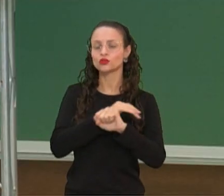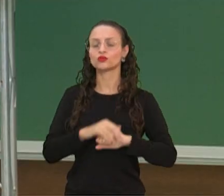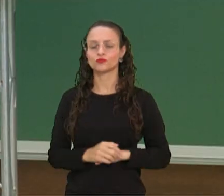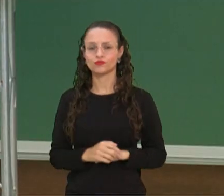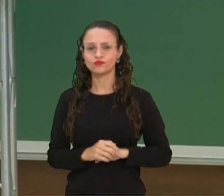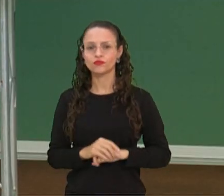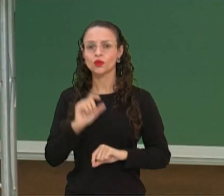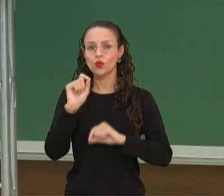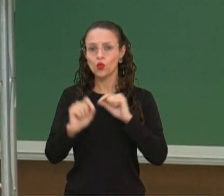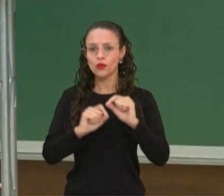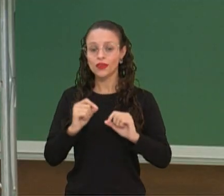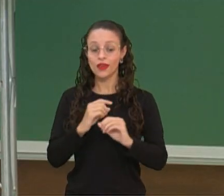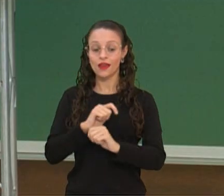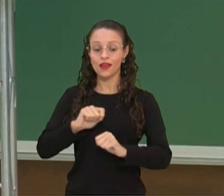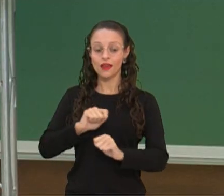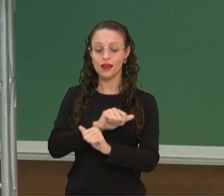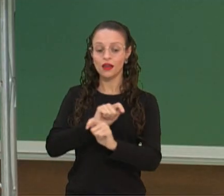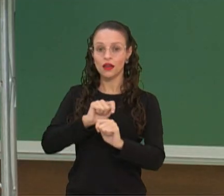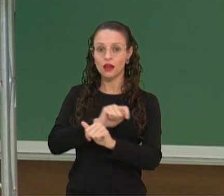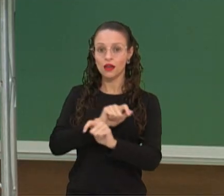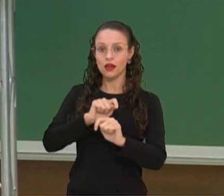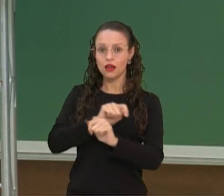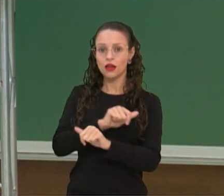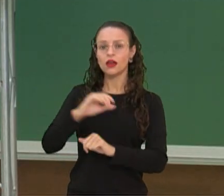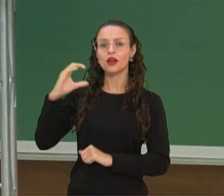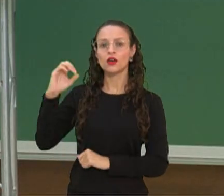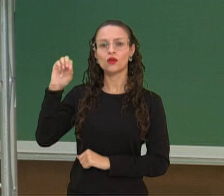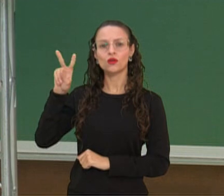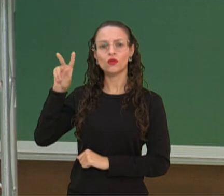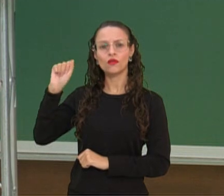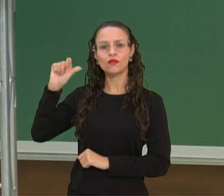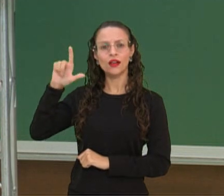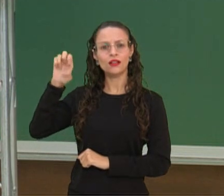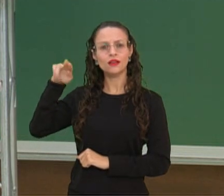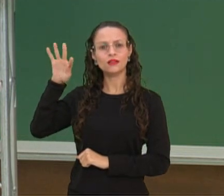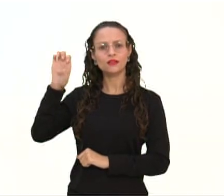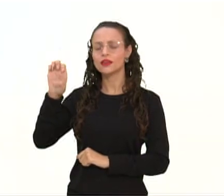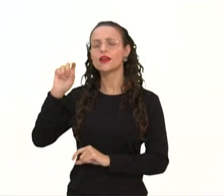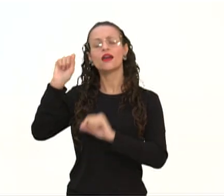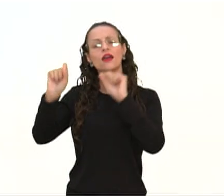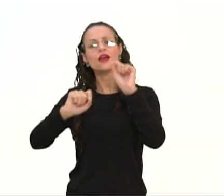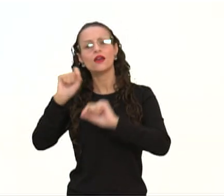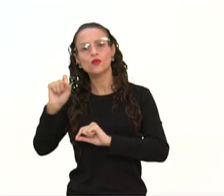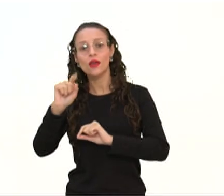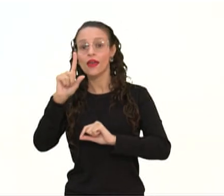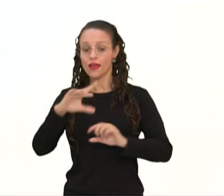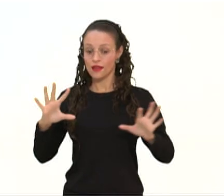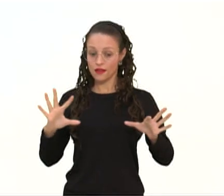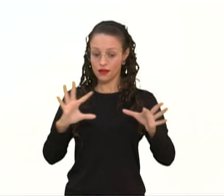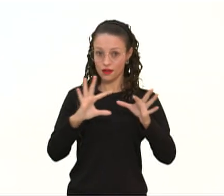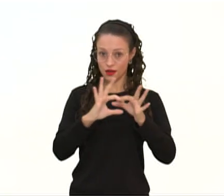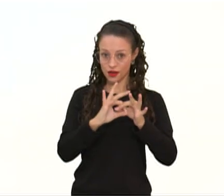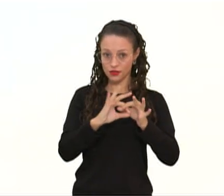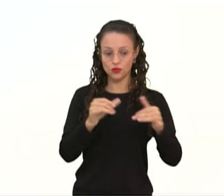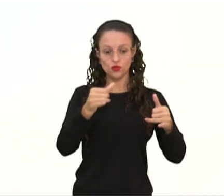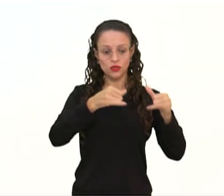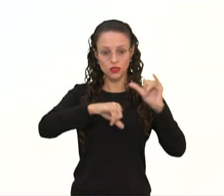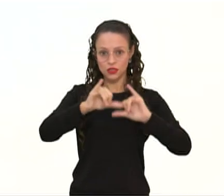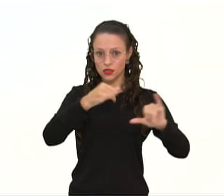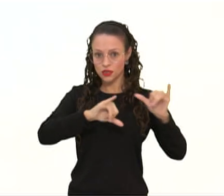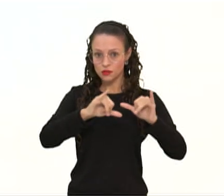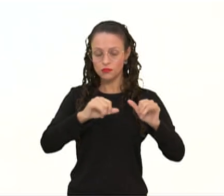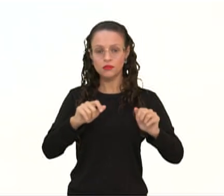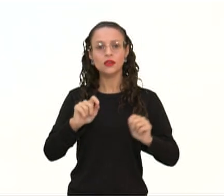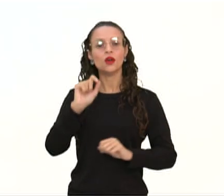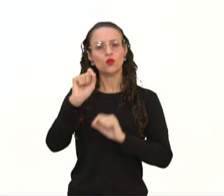compostos covalentes. O que seria composto covalente, professora? Covalente, então, é uma ligação química, também chamada